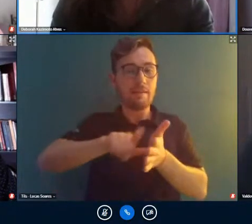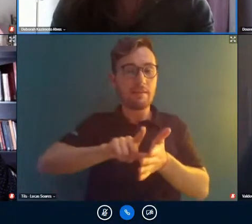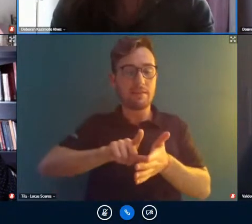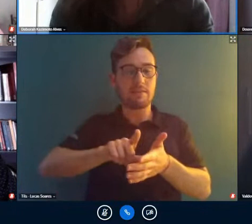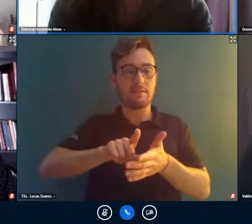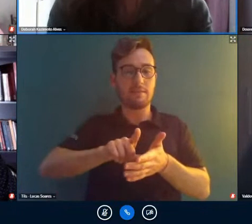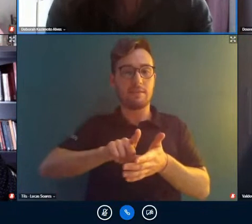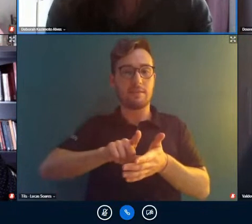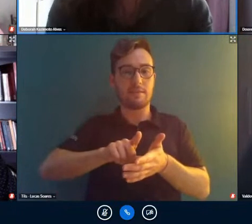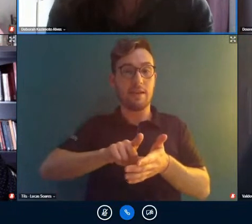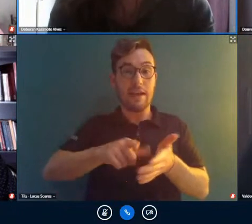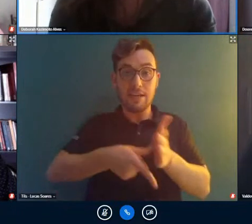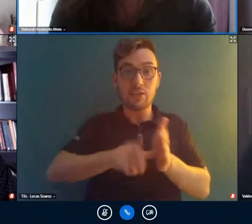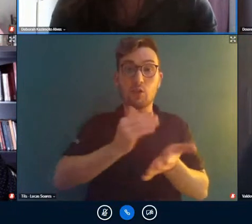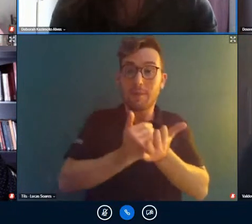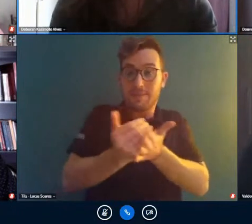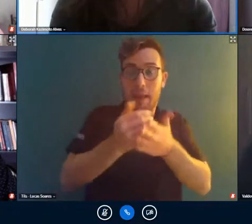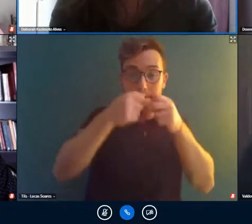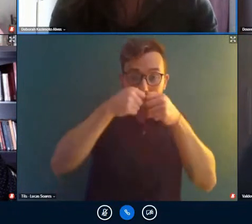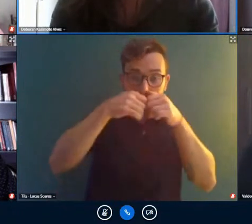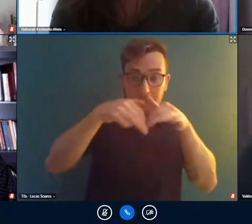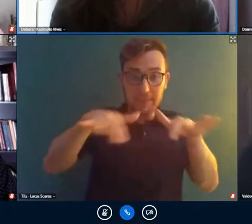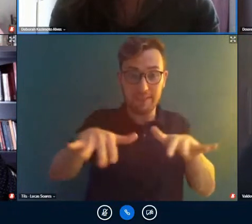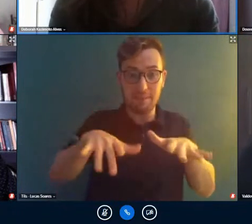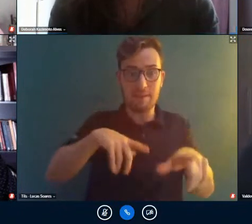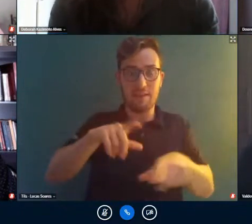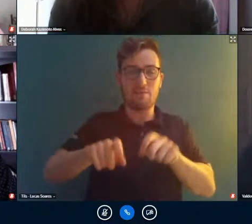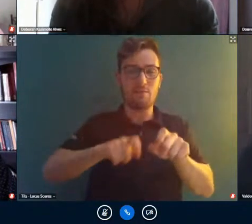antes de começar a pandemia, a gente